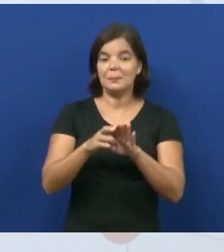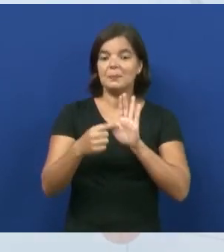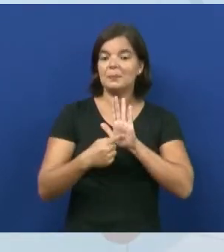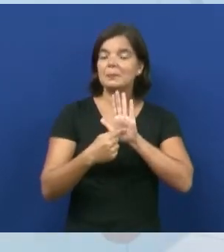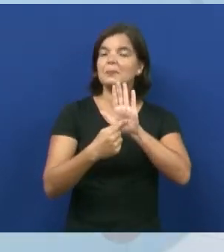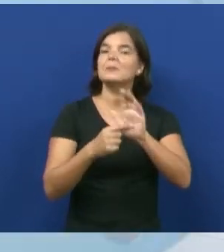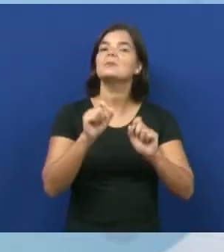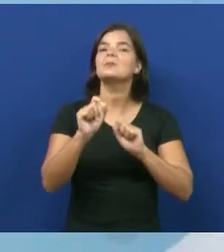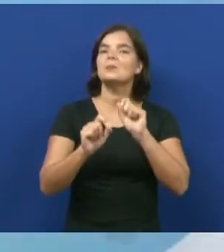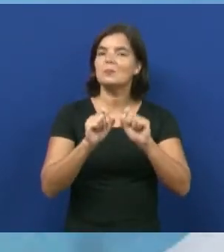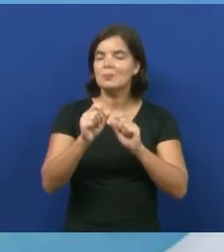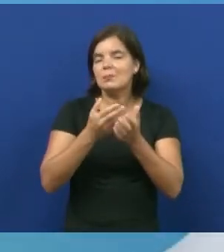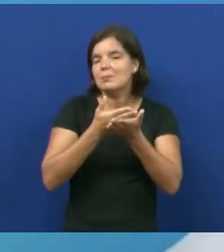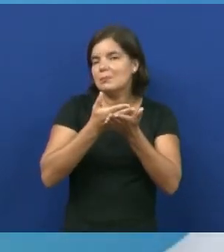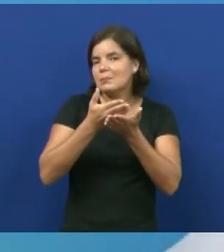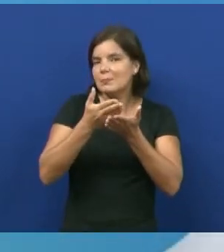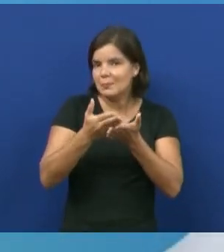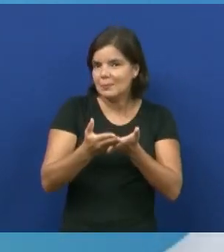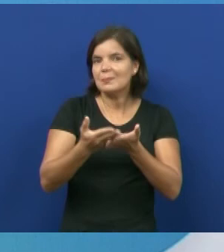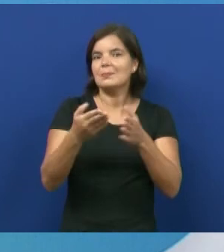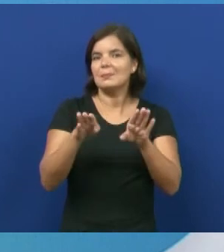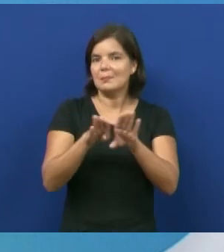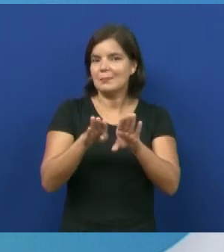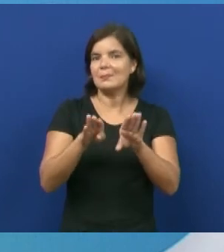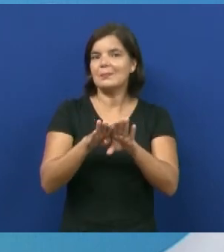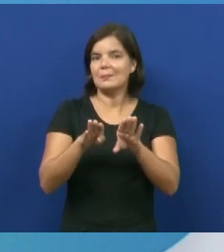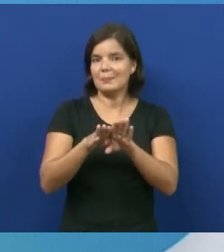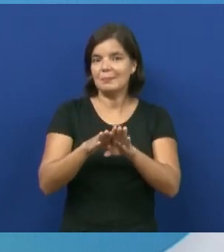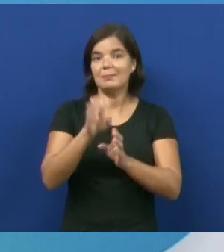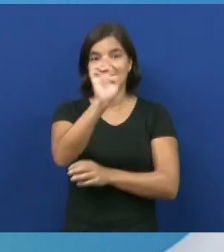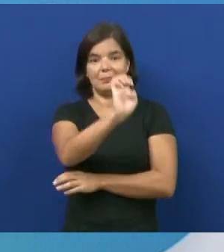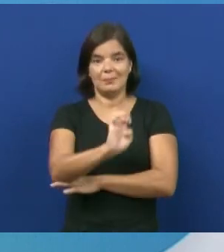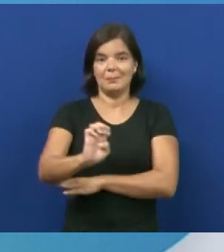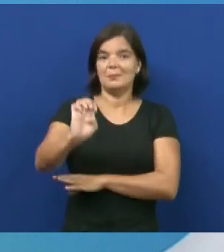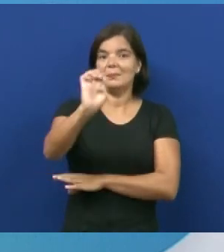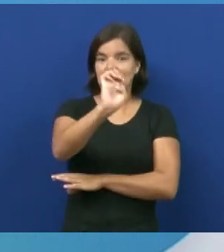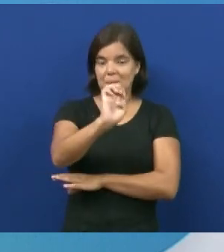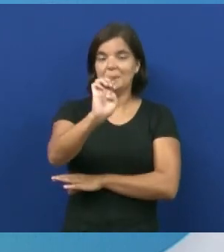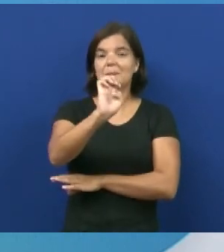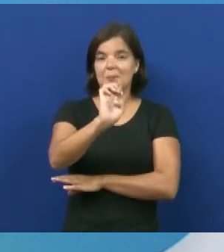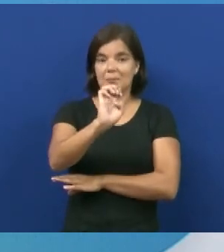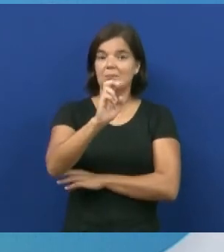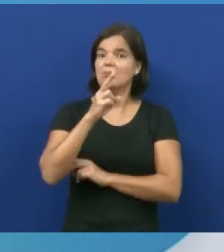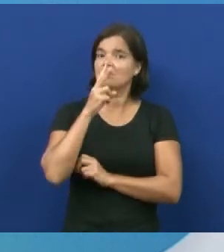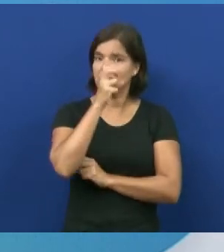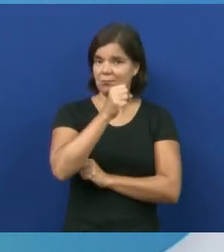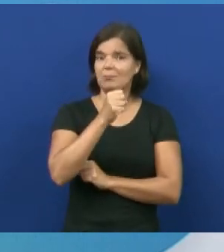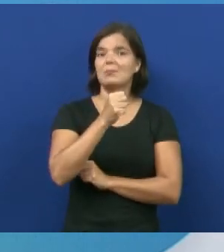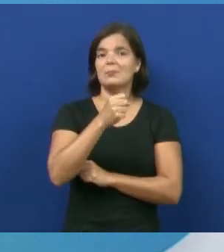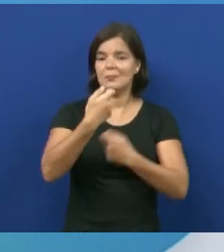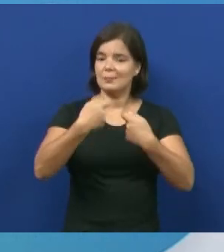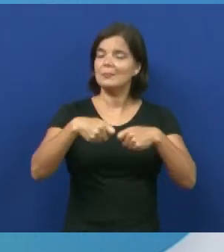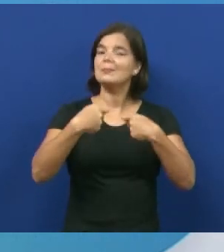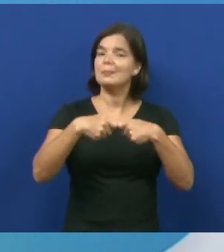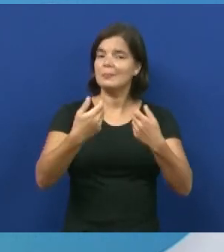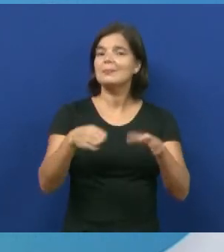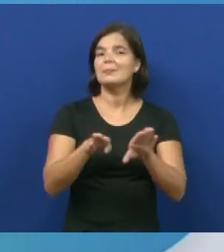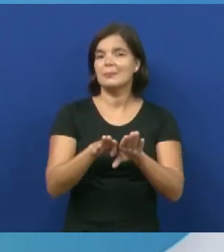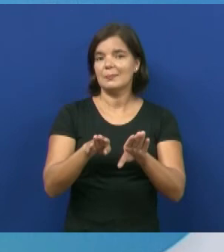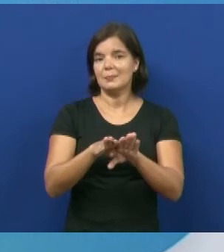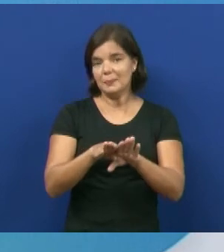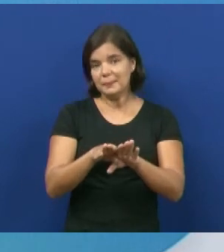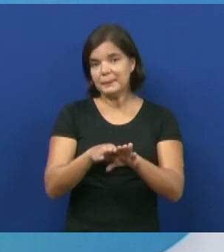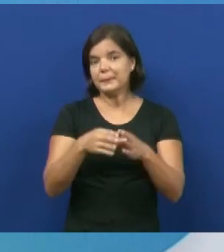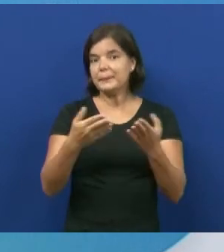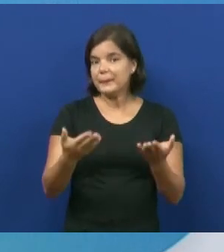mostrar para eles os princípios e as questões da Europa, que eram muito fortes e eles precisavam fazer isso,